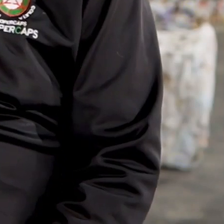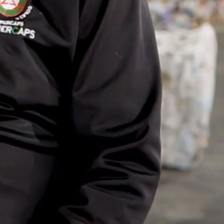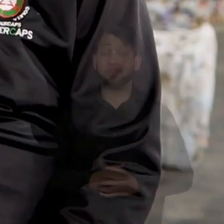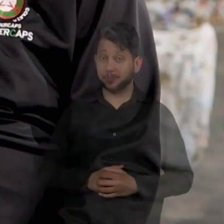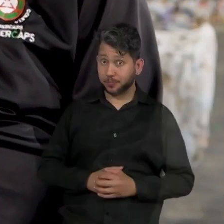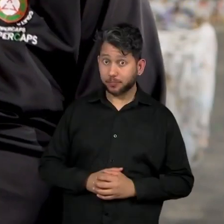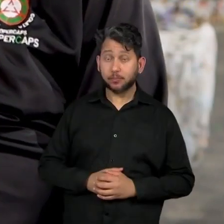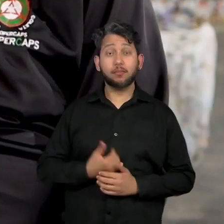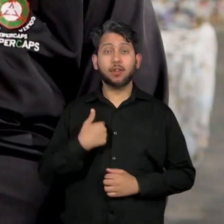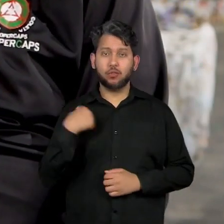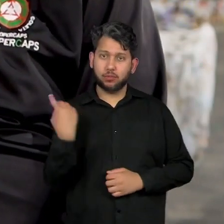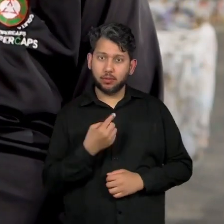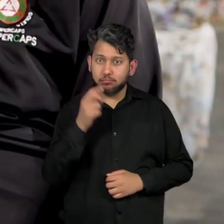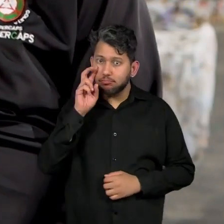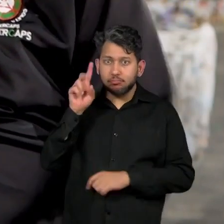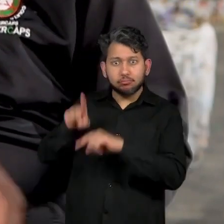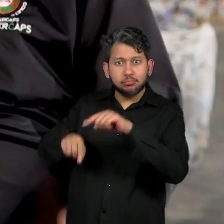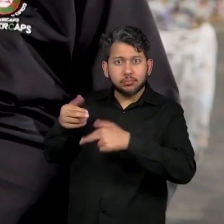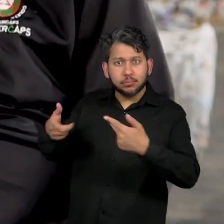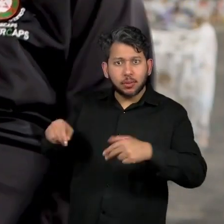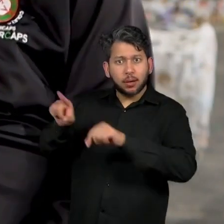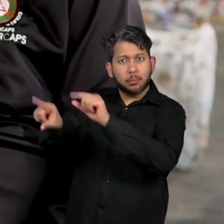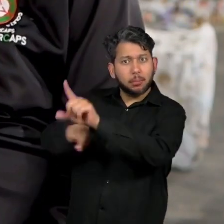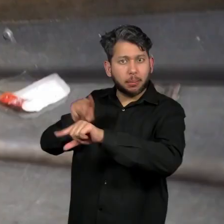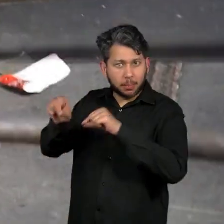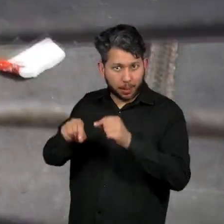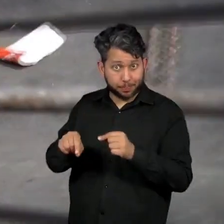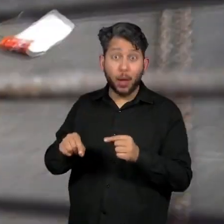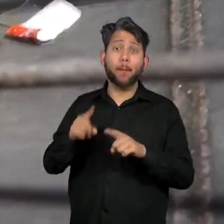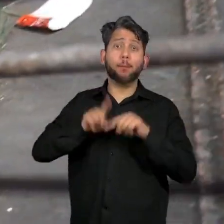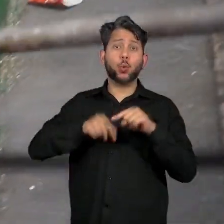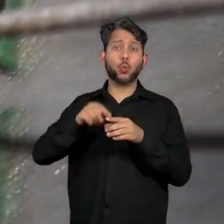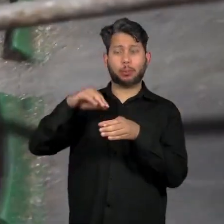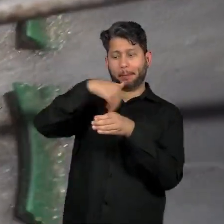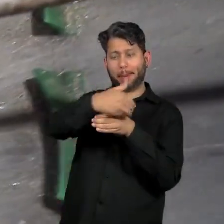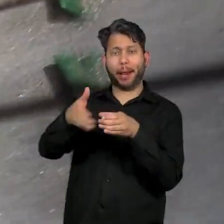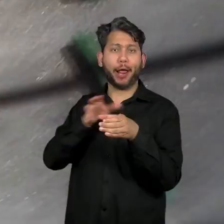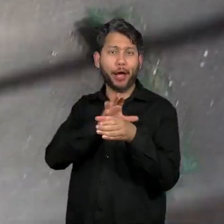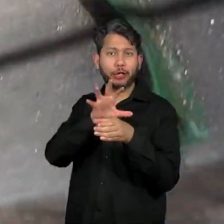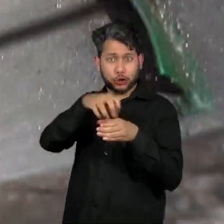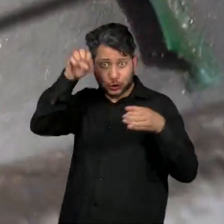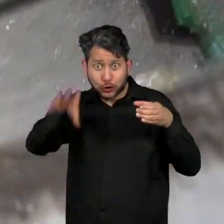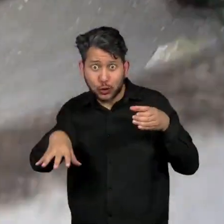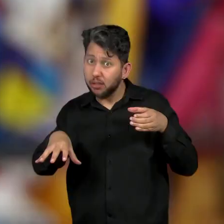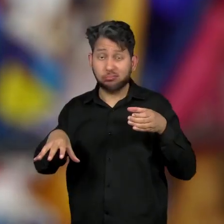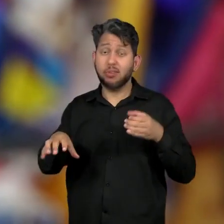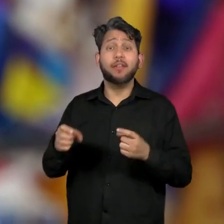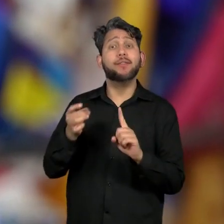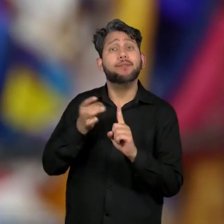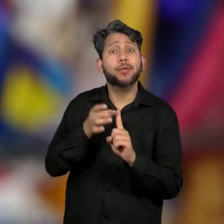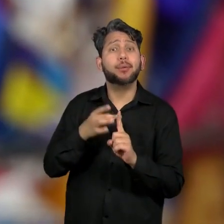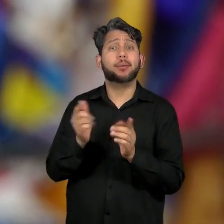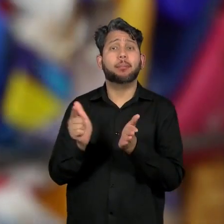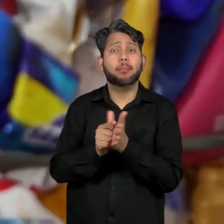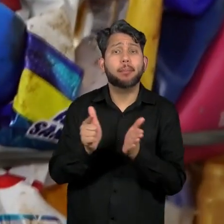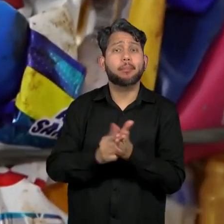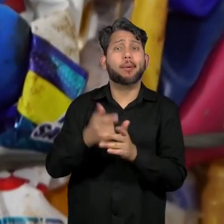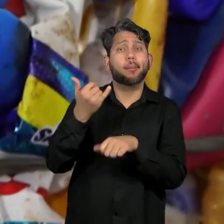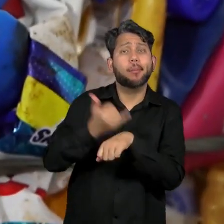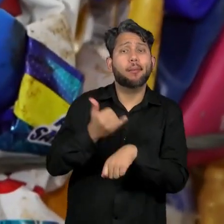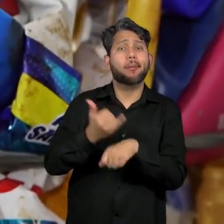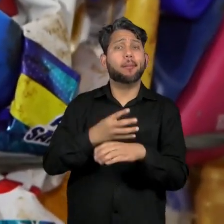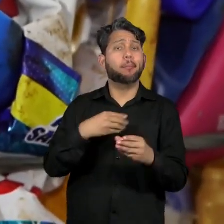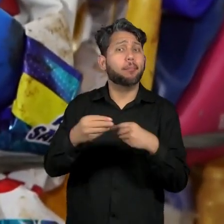Nós coletamos todos os tipos de embalagem pós-consumo. Então, vidro, papel, metal, plástico, tudo que